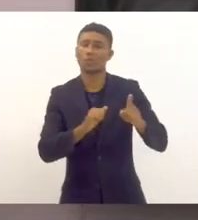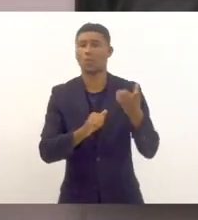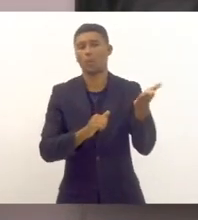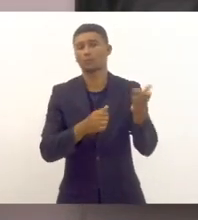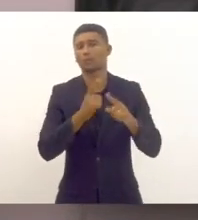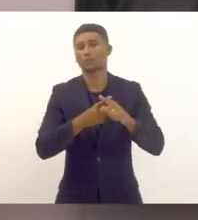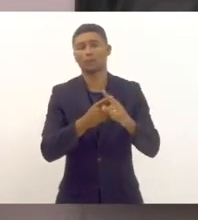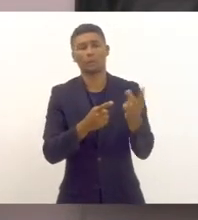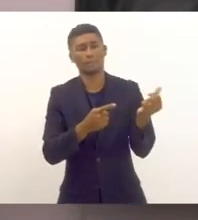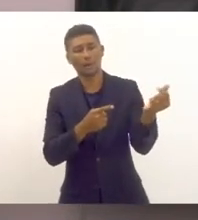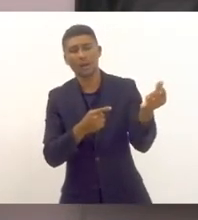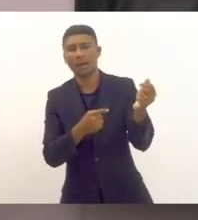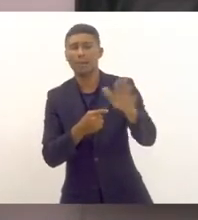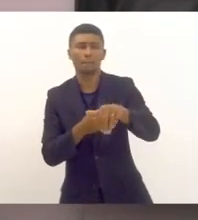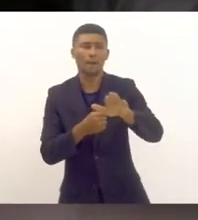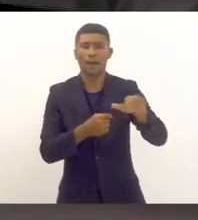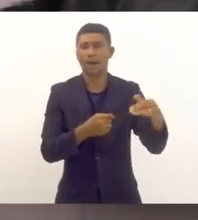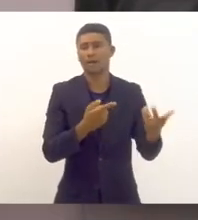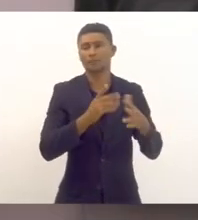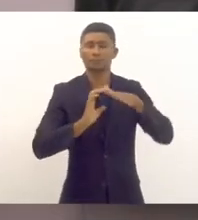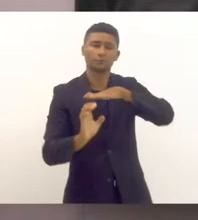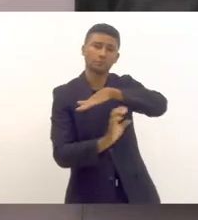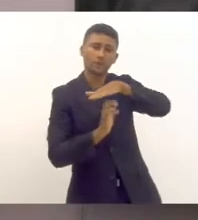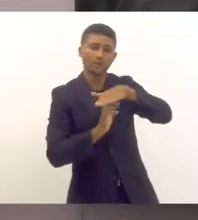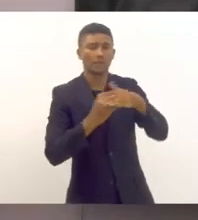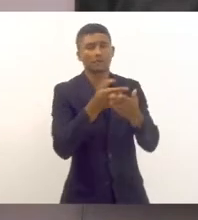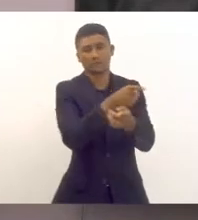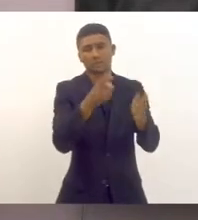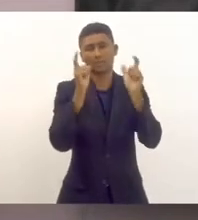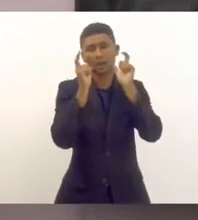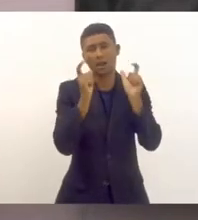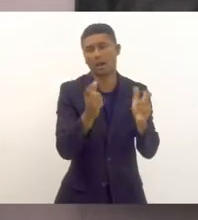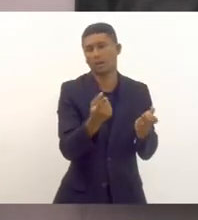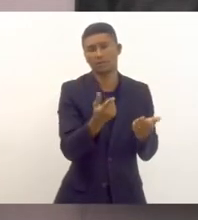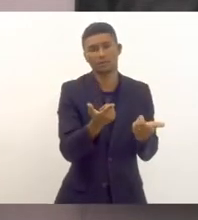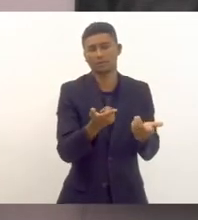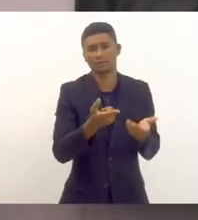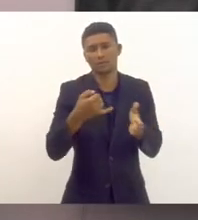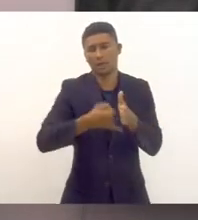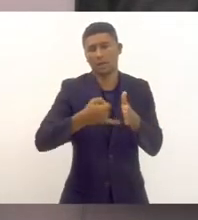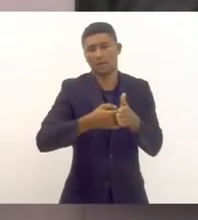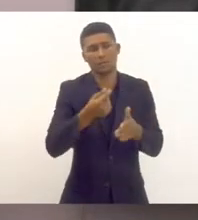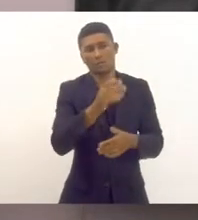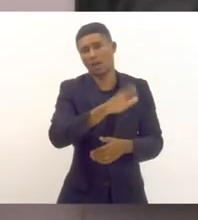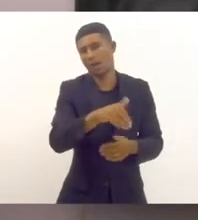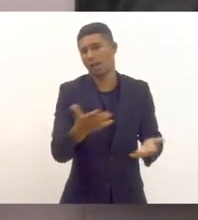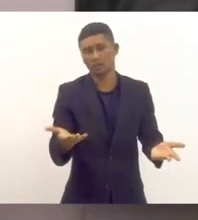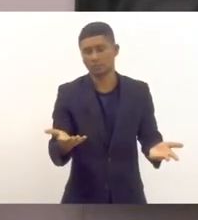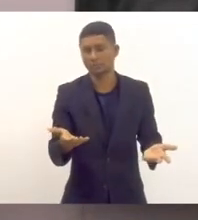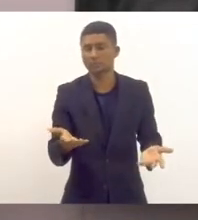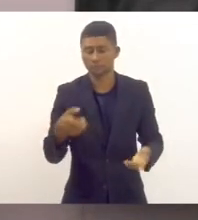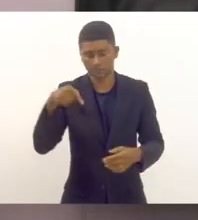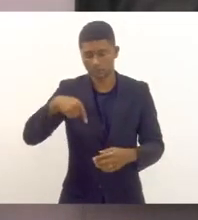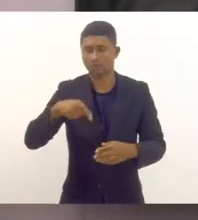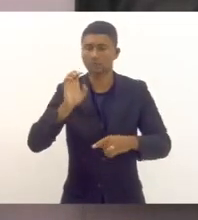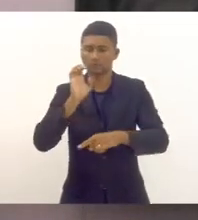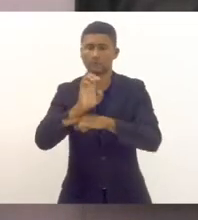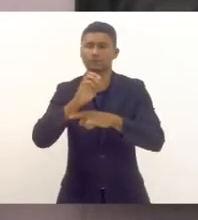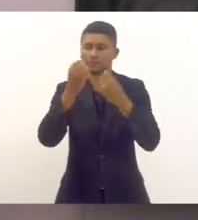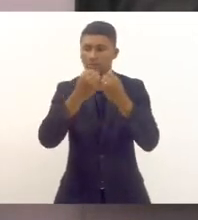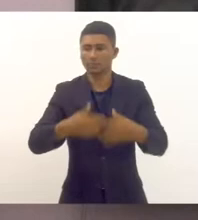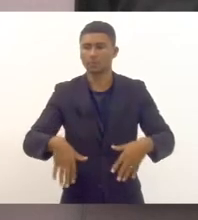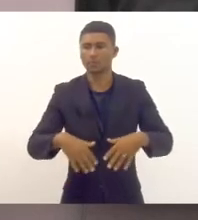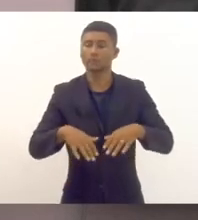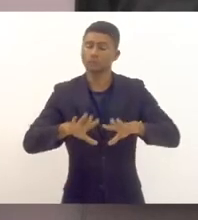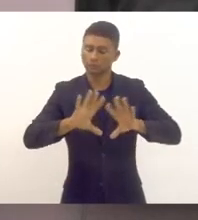de custos, o empresário se defende como pode, e acaba que prejudica o estado como um todo. Então, essa é a mensagem que eu queria passar agora, não quero me